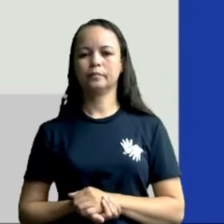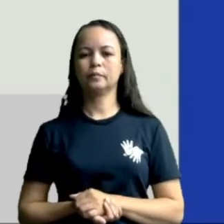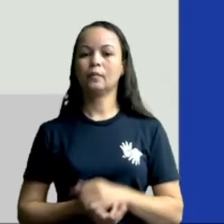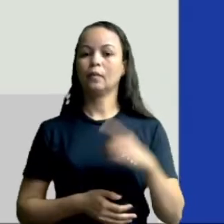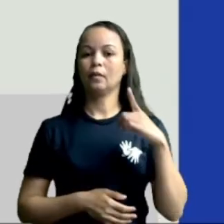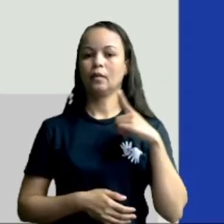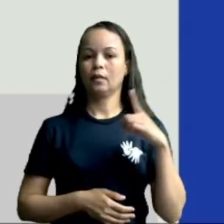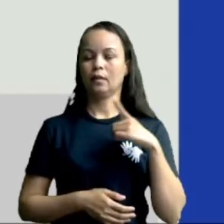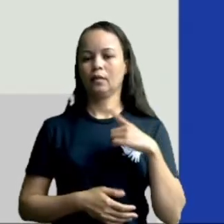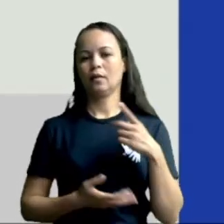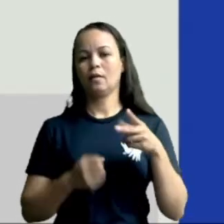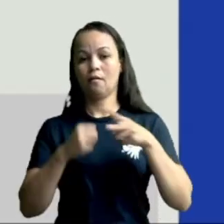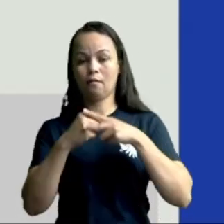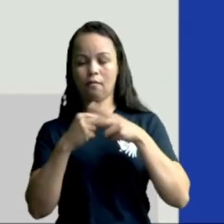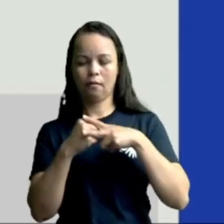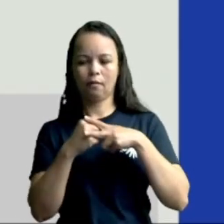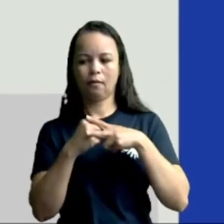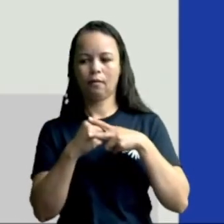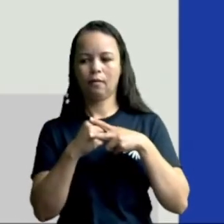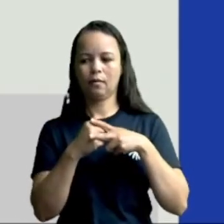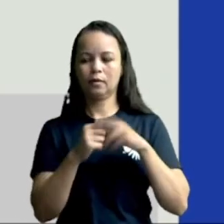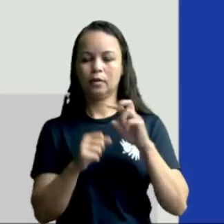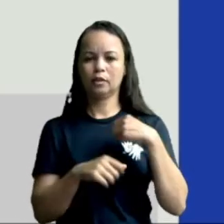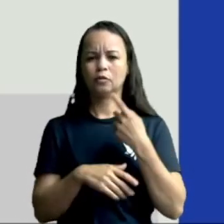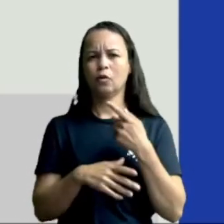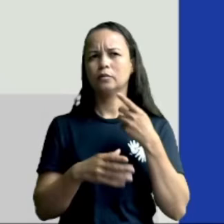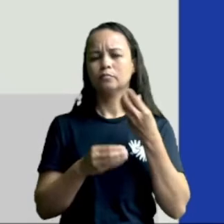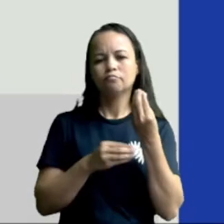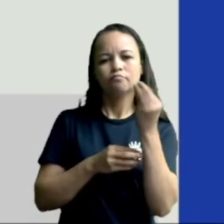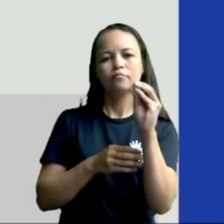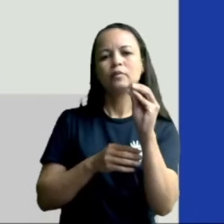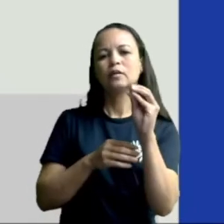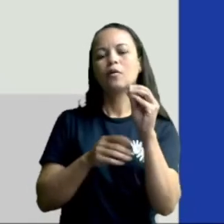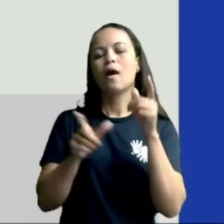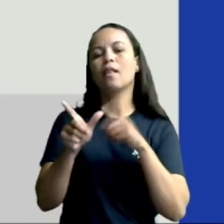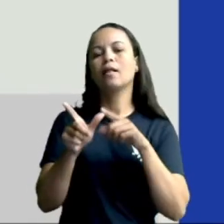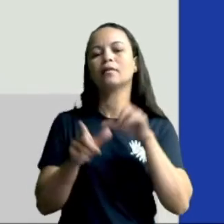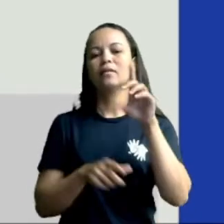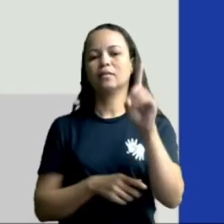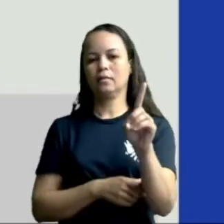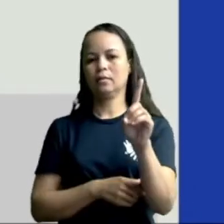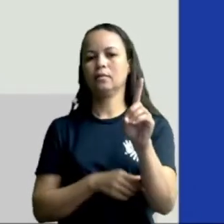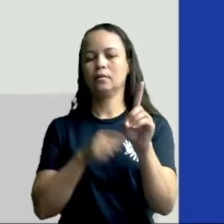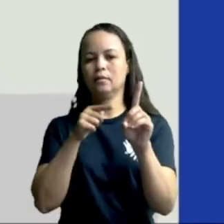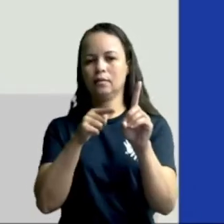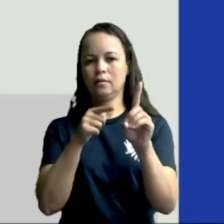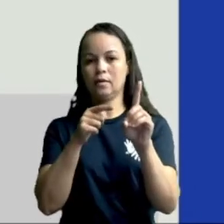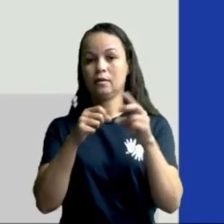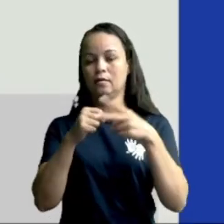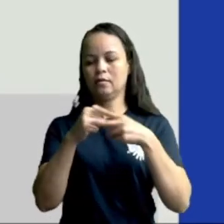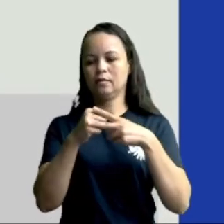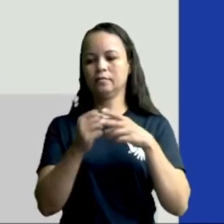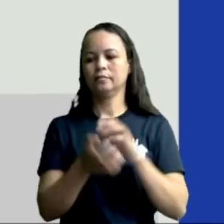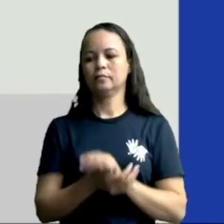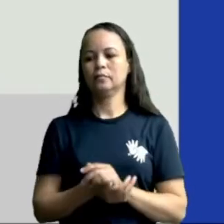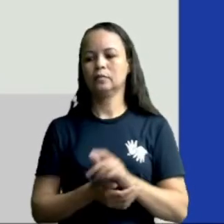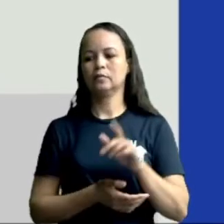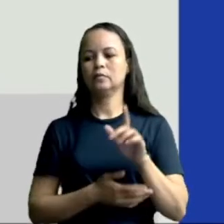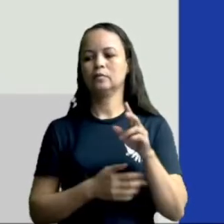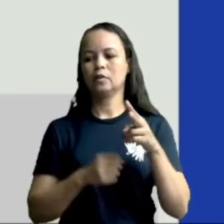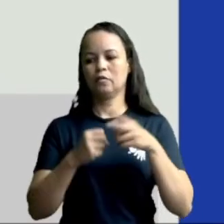Tem verbos que a gente acrescenta uma letra D nesse verbo. Los